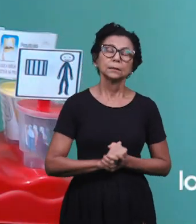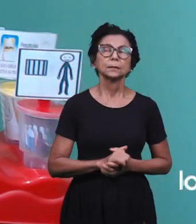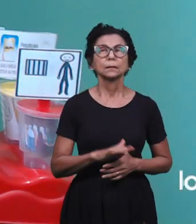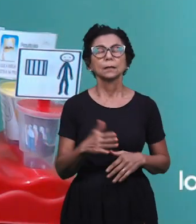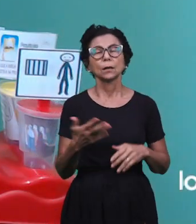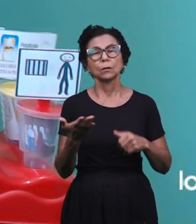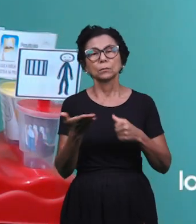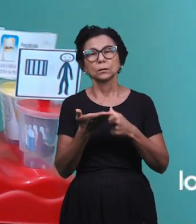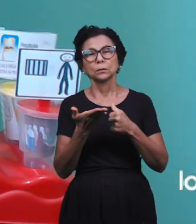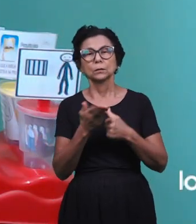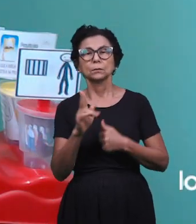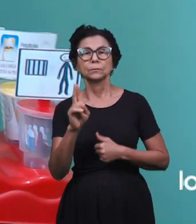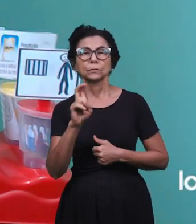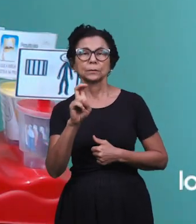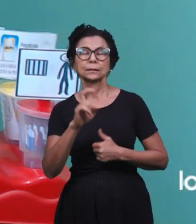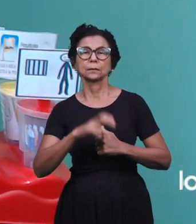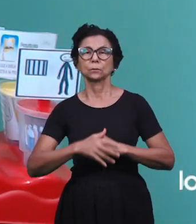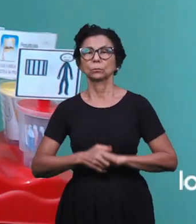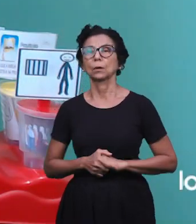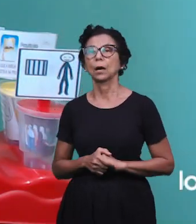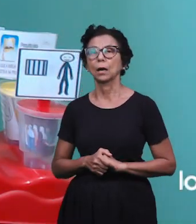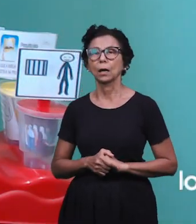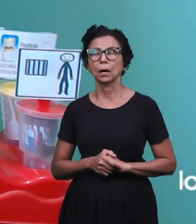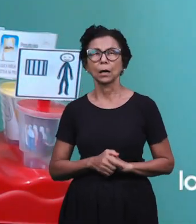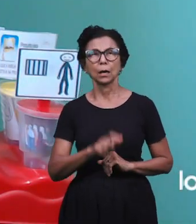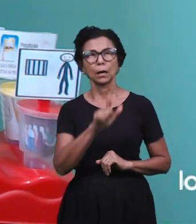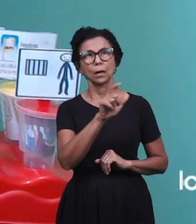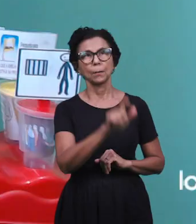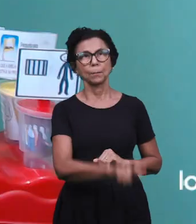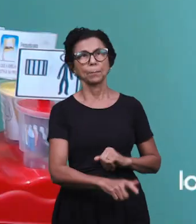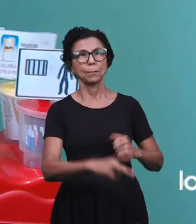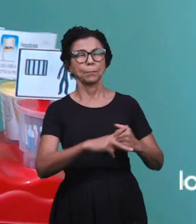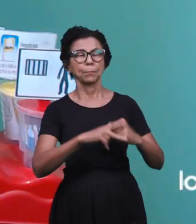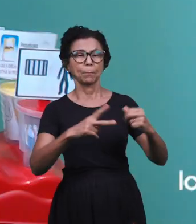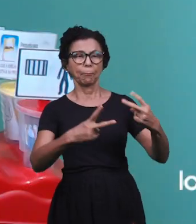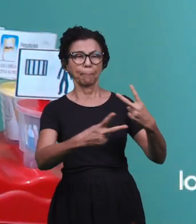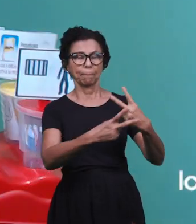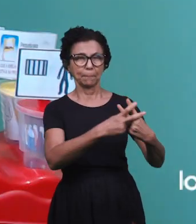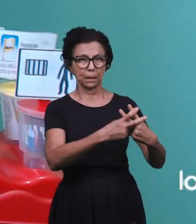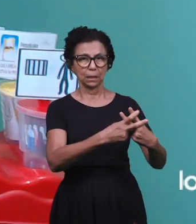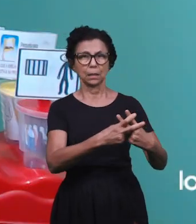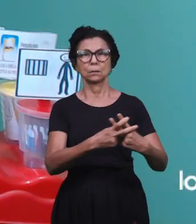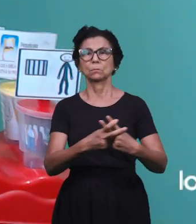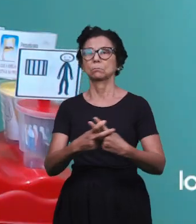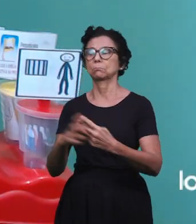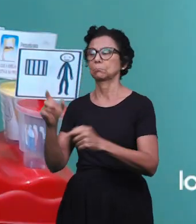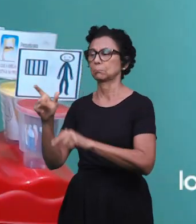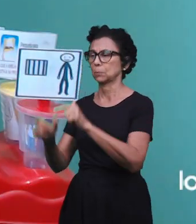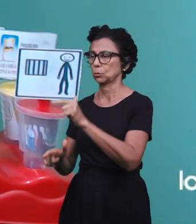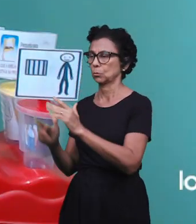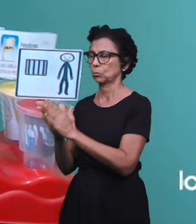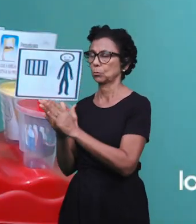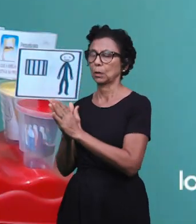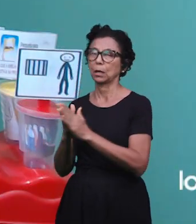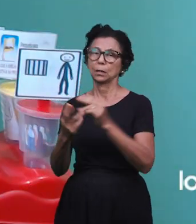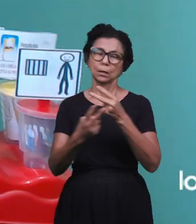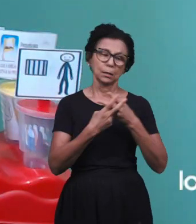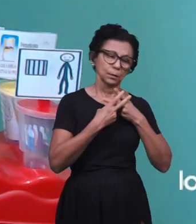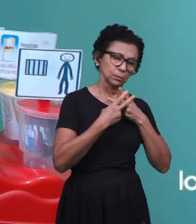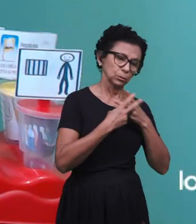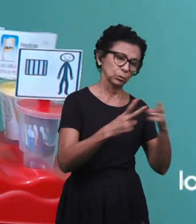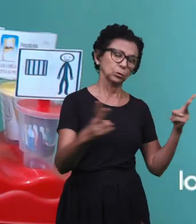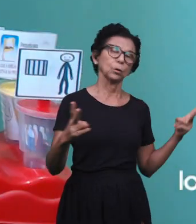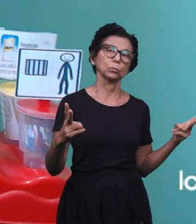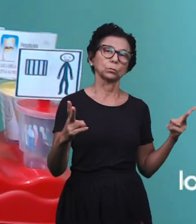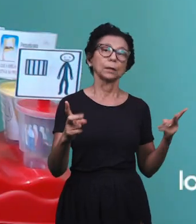por exemplo, vai falar Pedro foi preso, a igreja orava, Pedro foi solto. Nós devemos orar, fazer parte